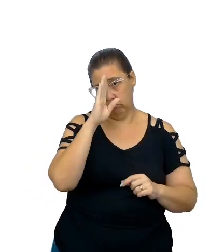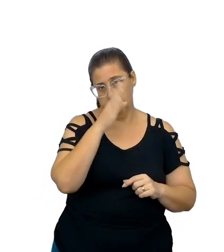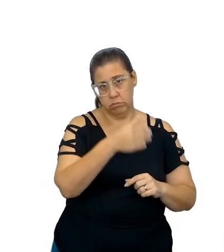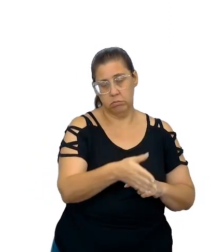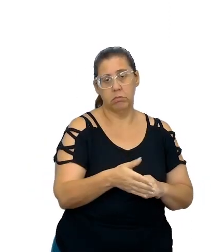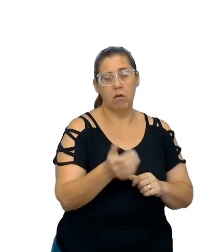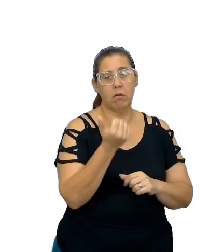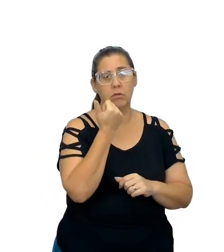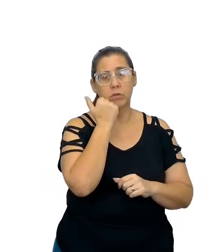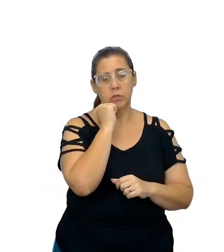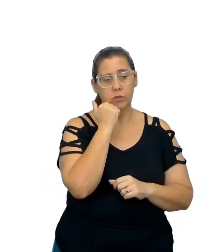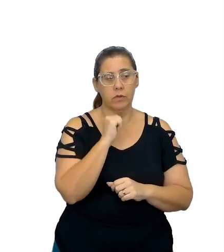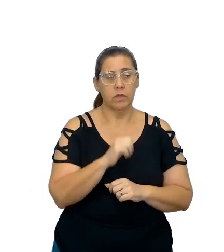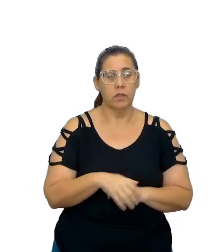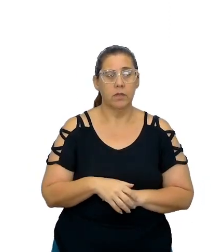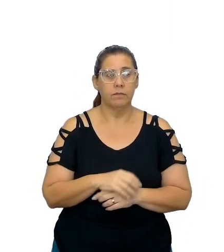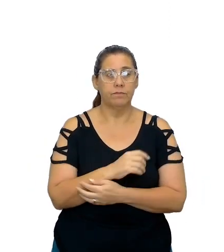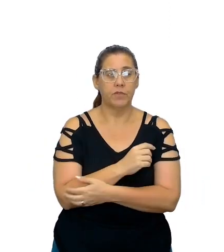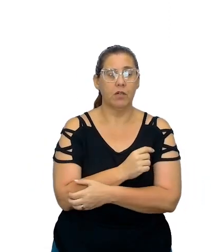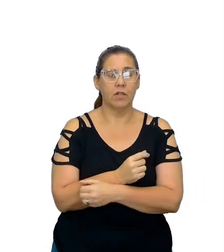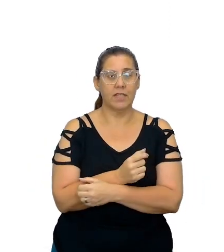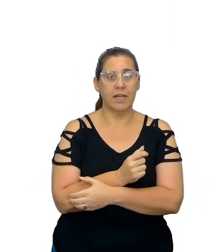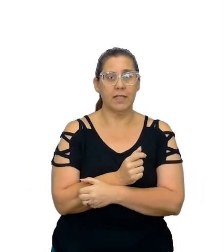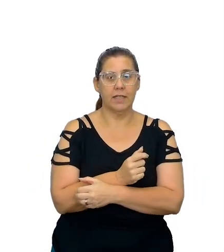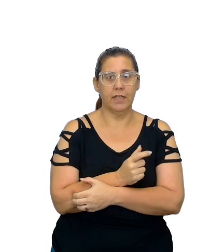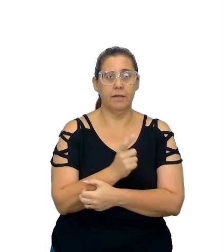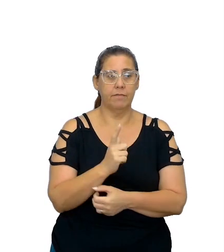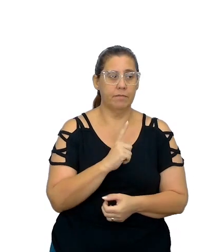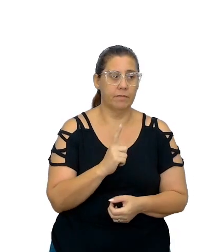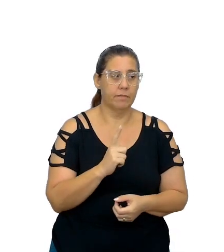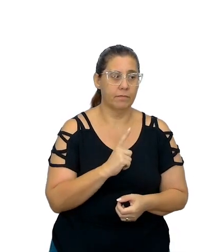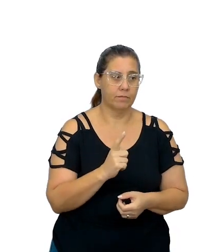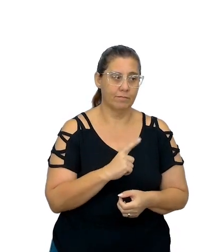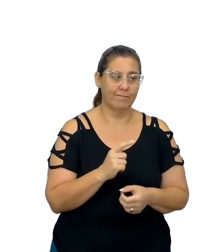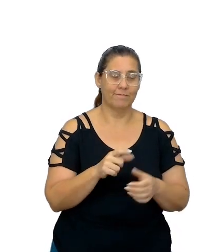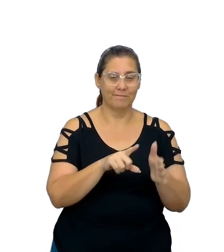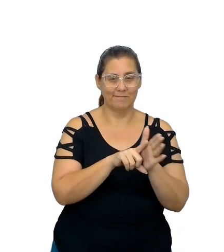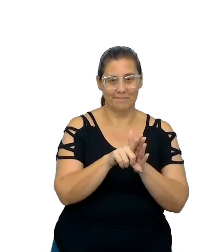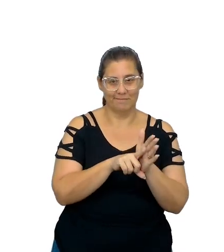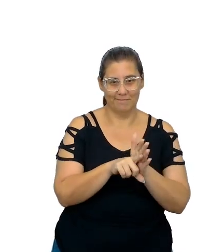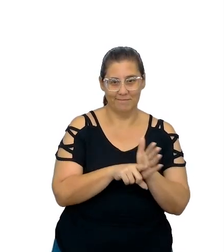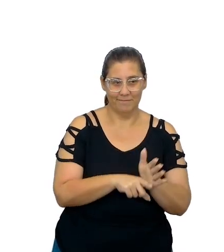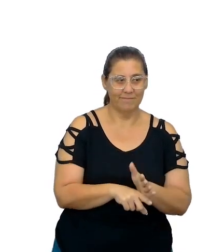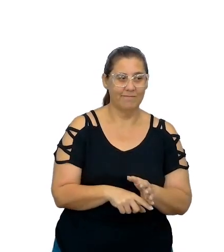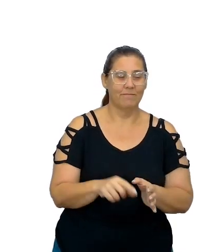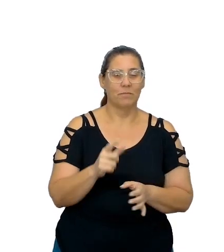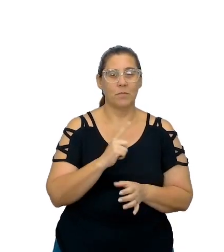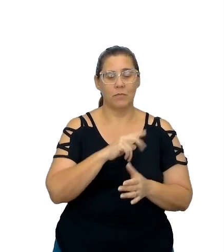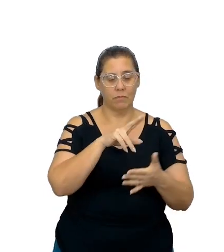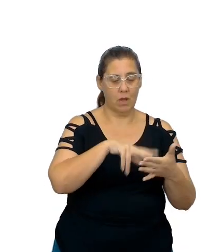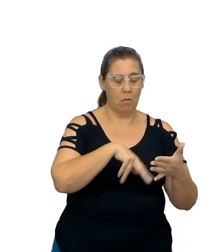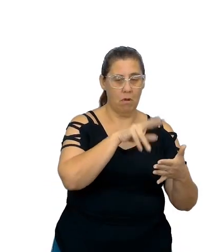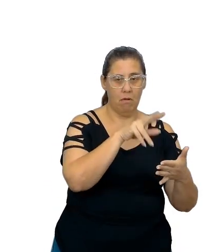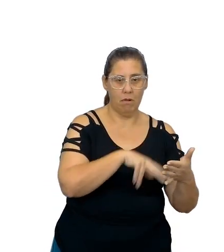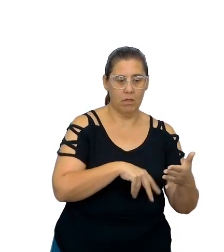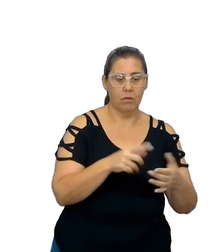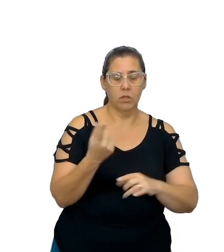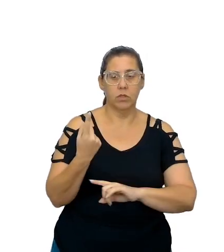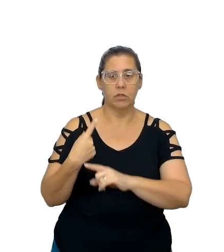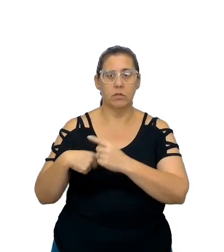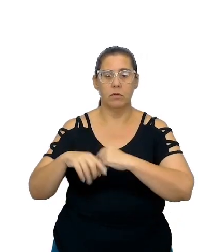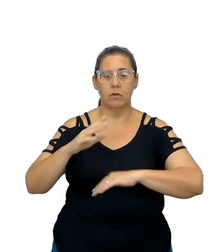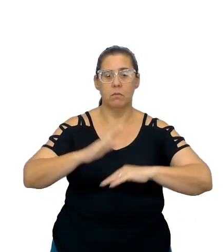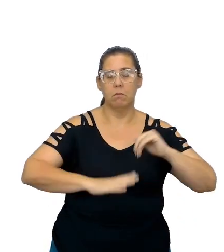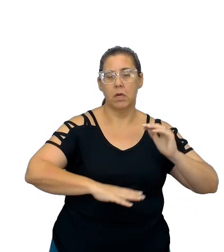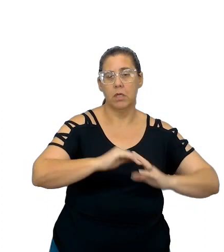mais científica mesmo, né? Nesse aspecto, essa investigação-pesquisa, ela promove a leitura, que desenvolve habilidades